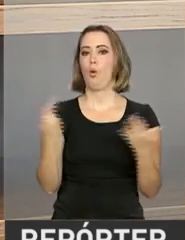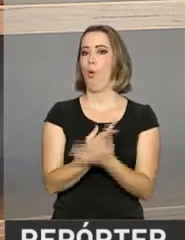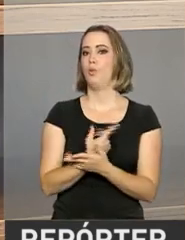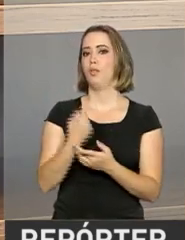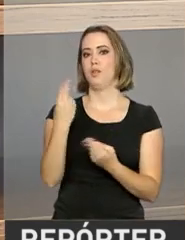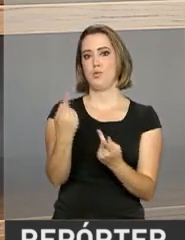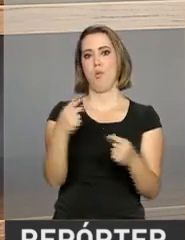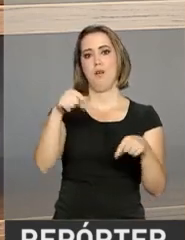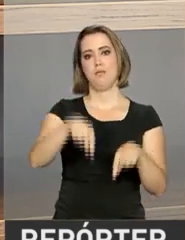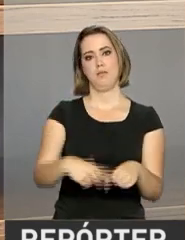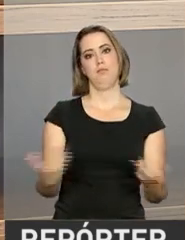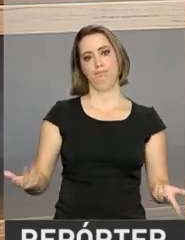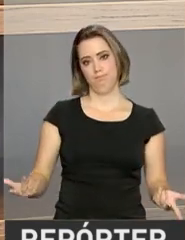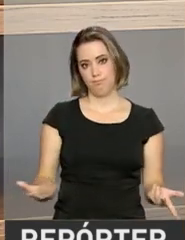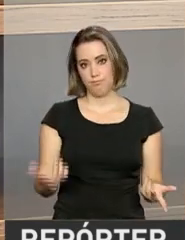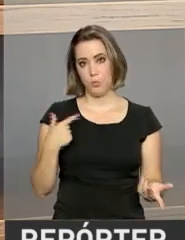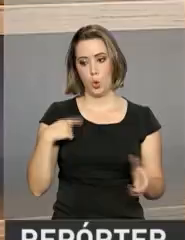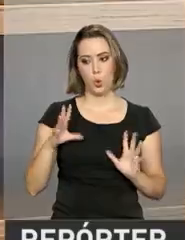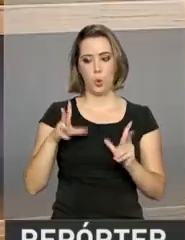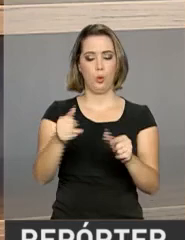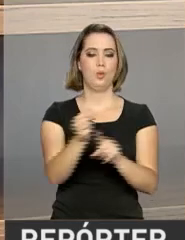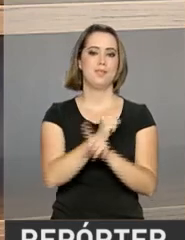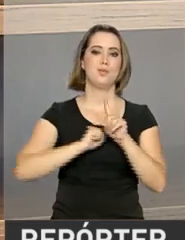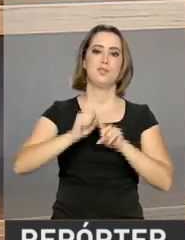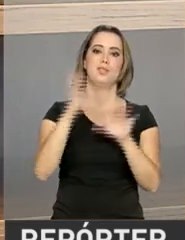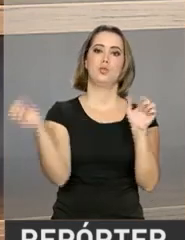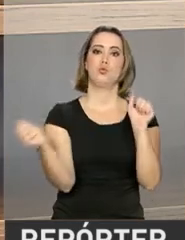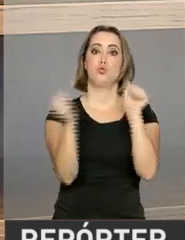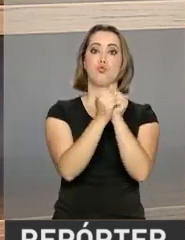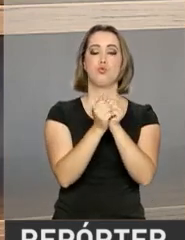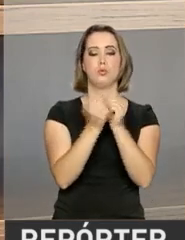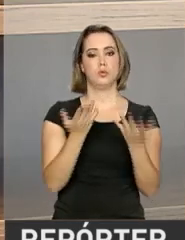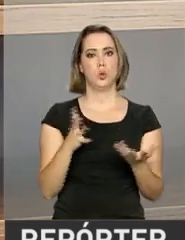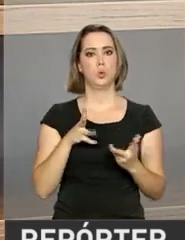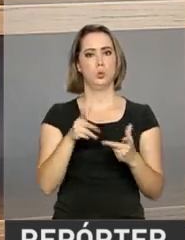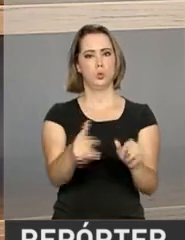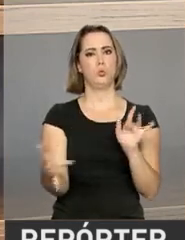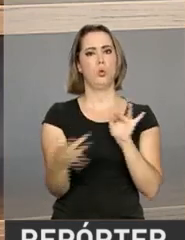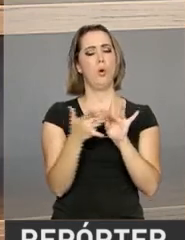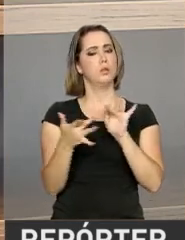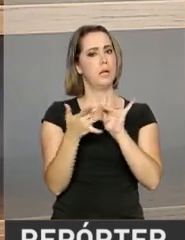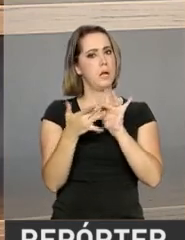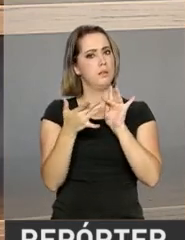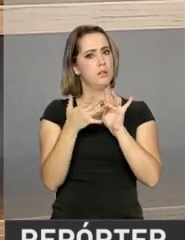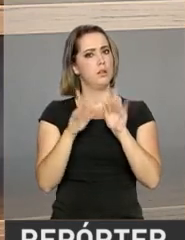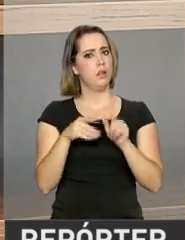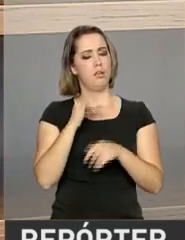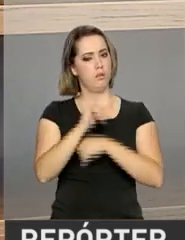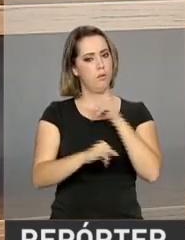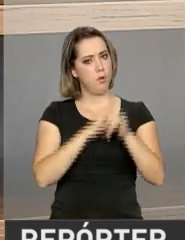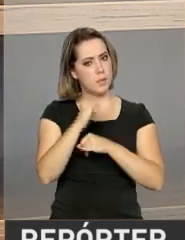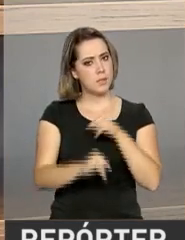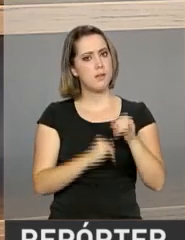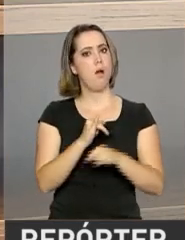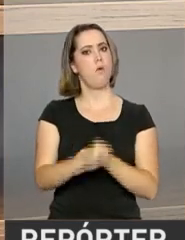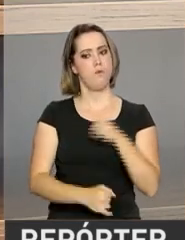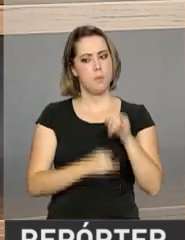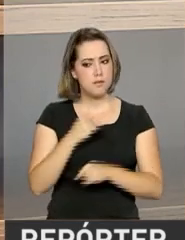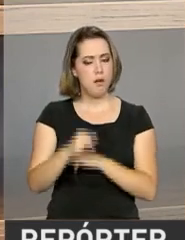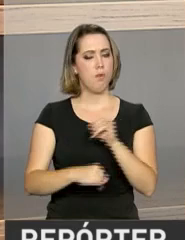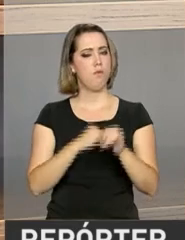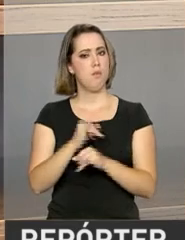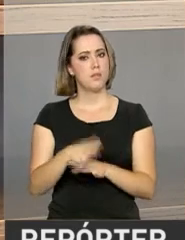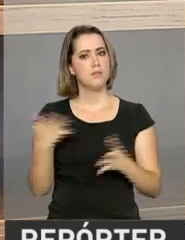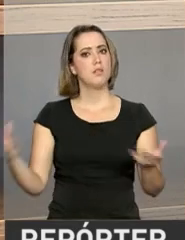brasil usando a toda a sociedade se você for pensar que tudo pode estar conectado atingiram informação tudo touch gerando a